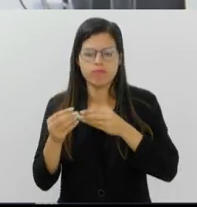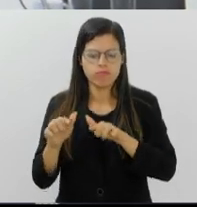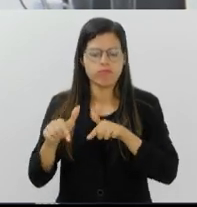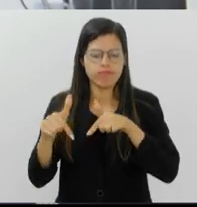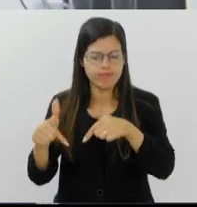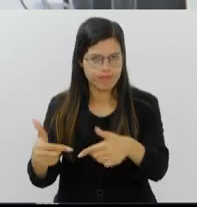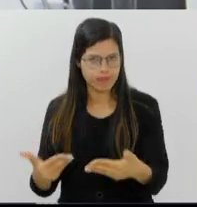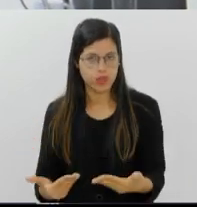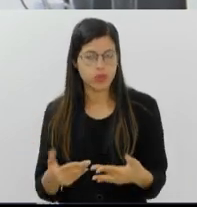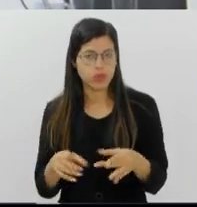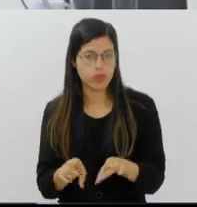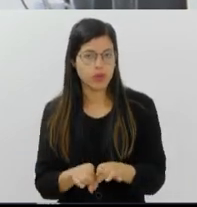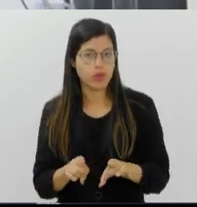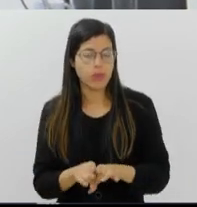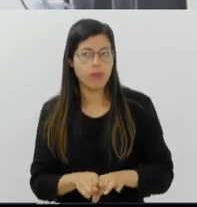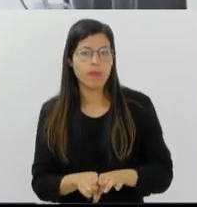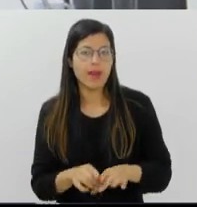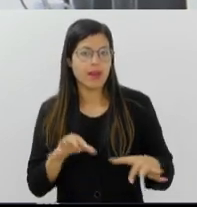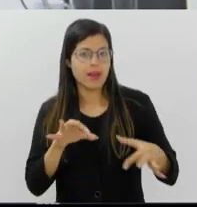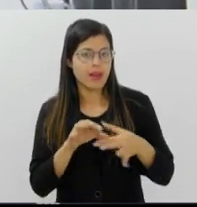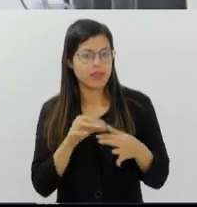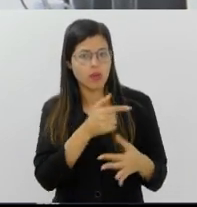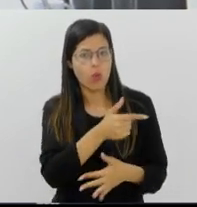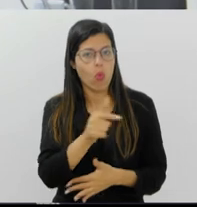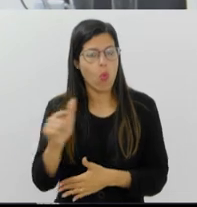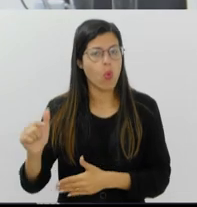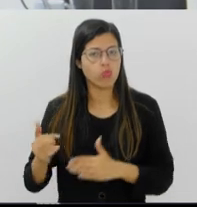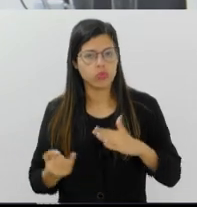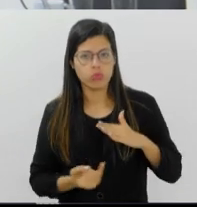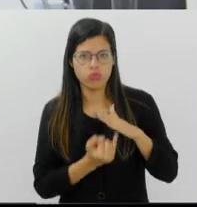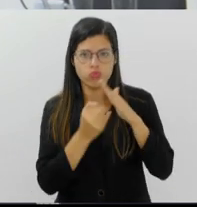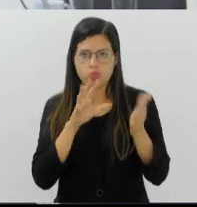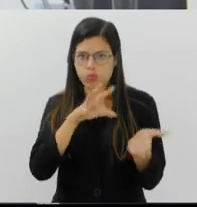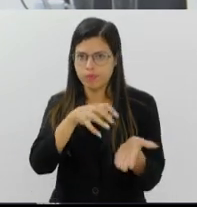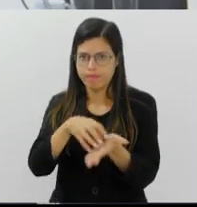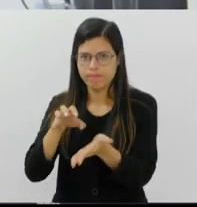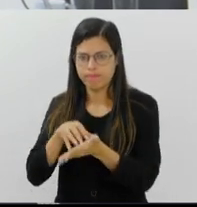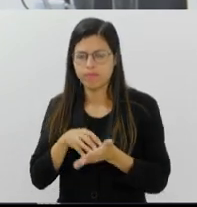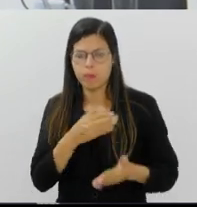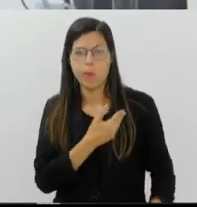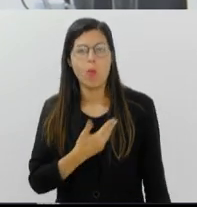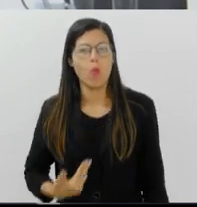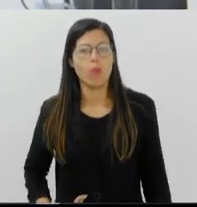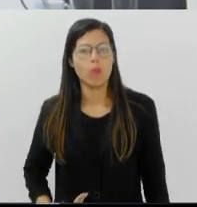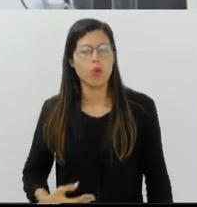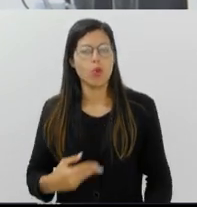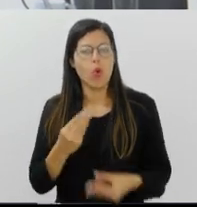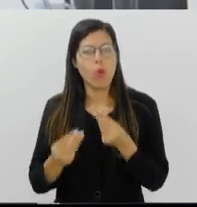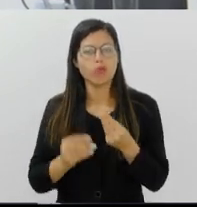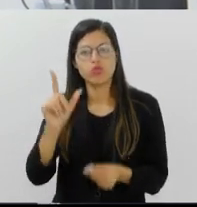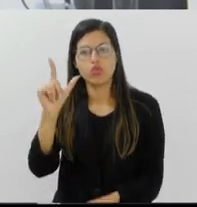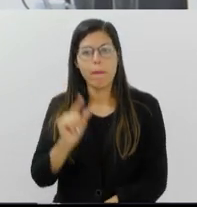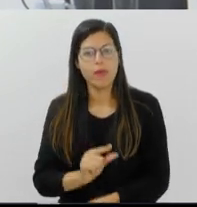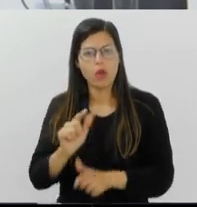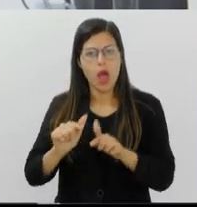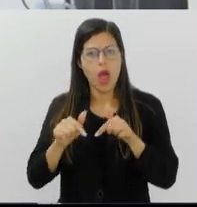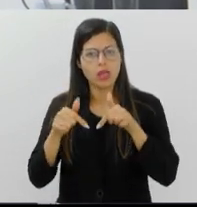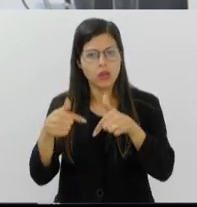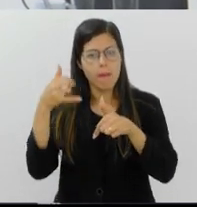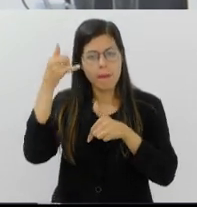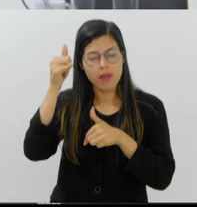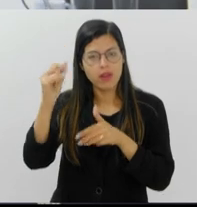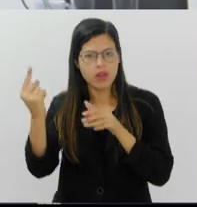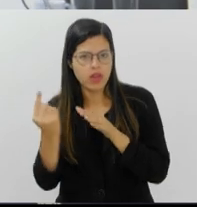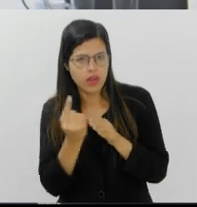também em consonância com outros órgãos, né, públicos, de como a gente pode diminuir, atuar para prevenir e